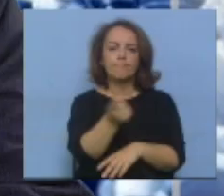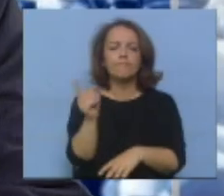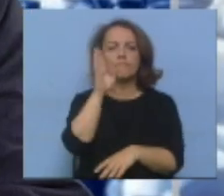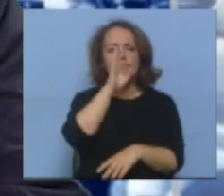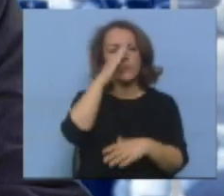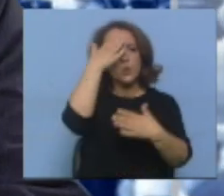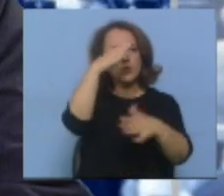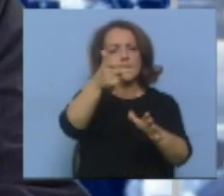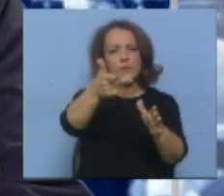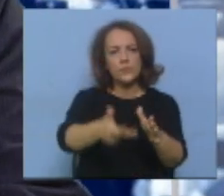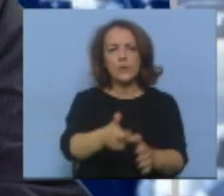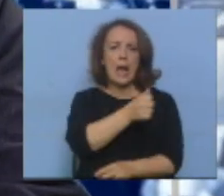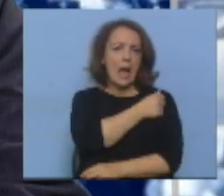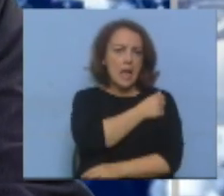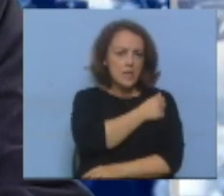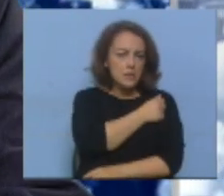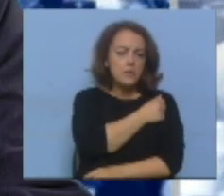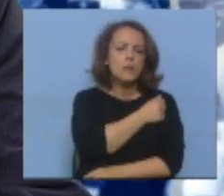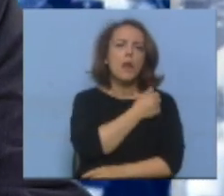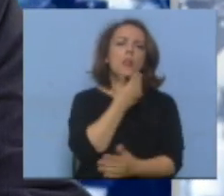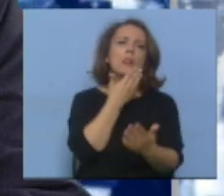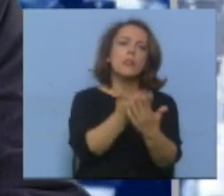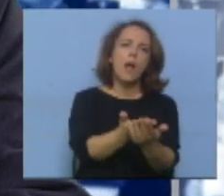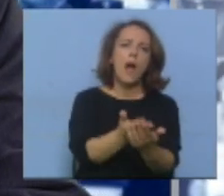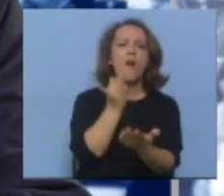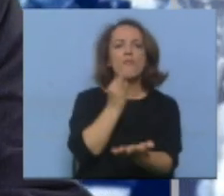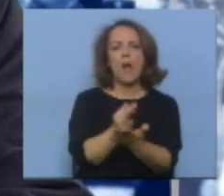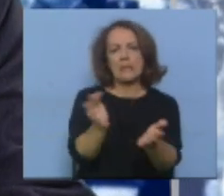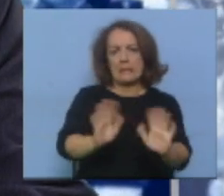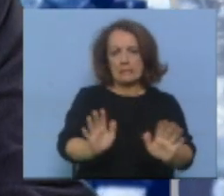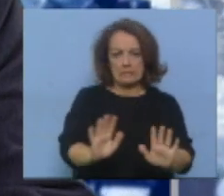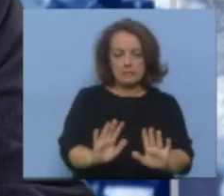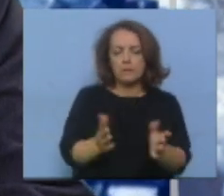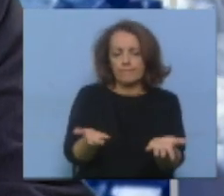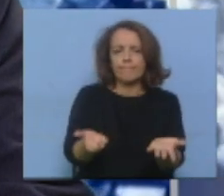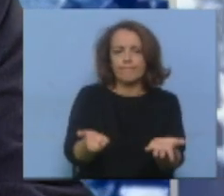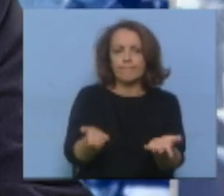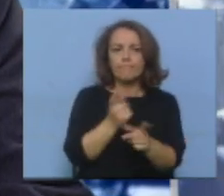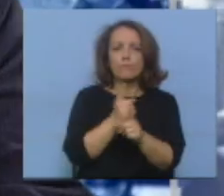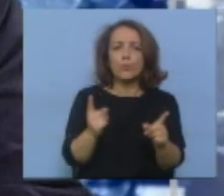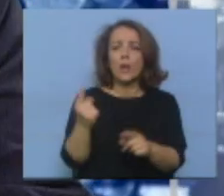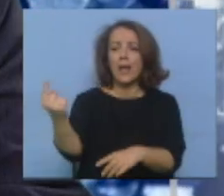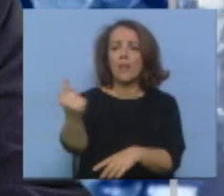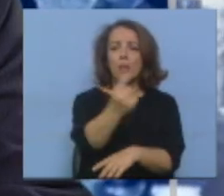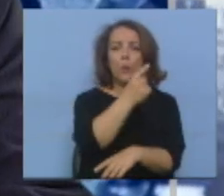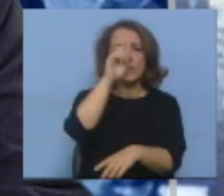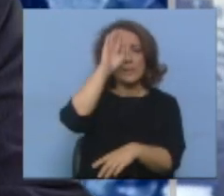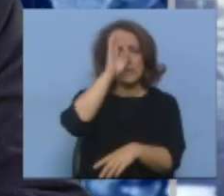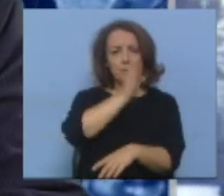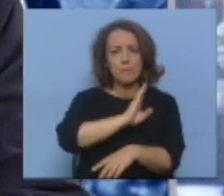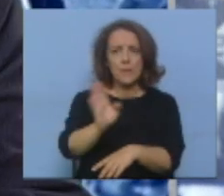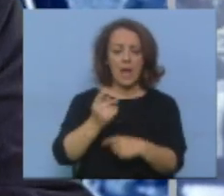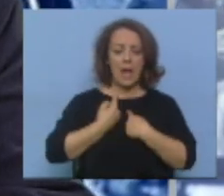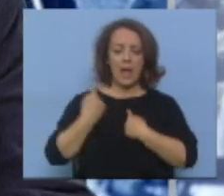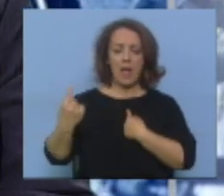ficar em casa, portanto, não ia ser contado, digamos, como falta. Não é? Porque cada um conhece o risco concreto a que